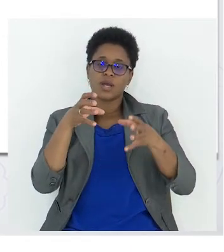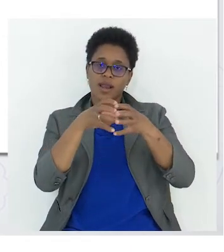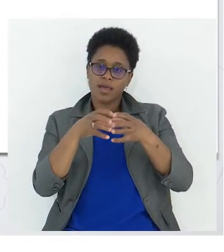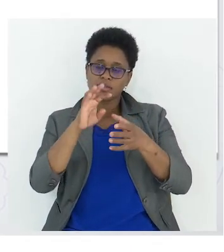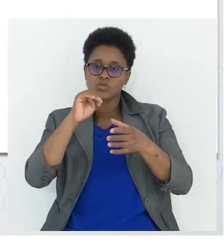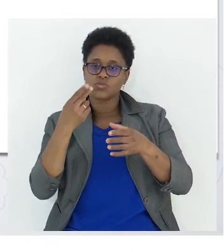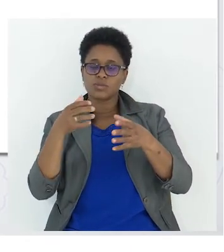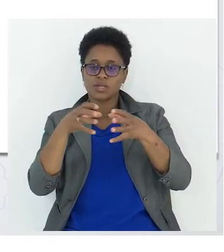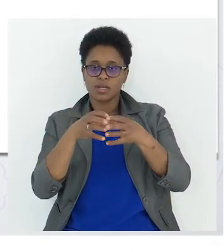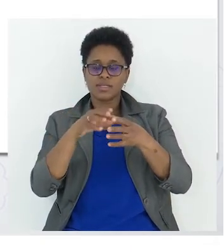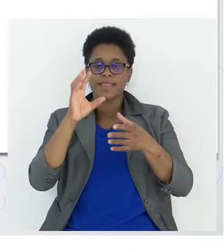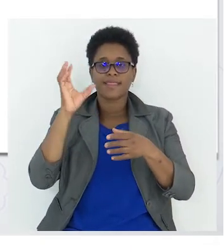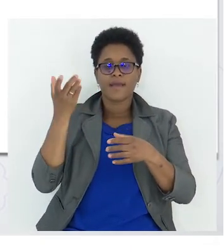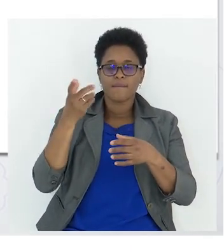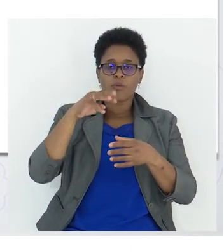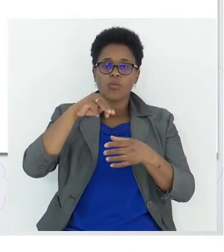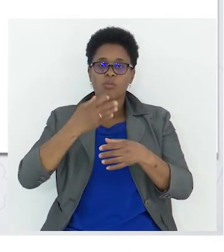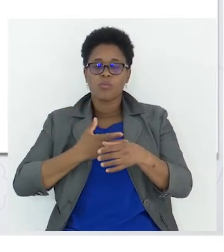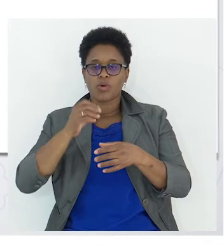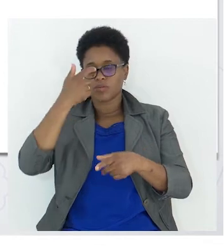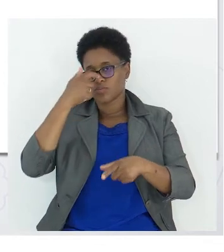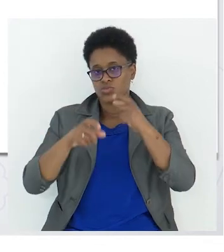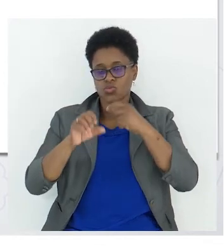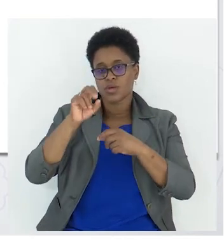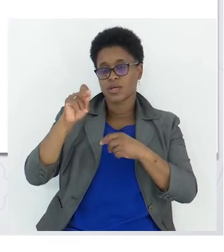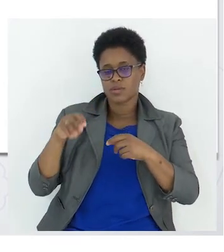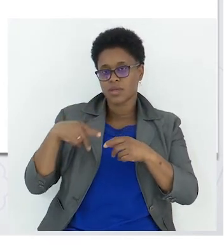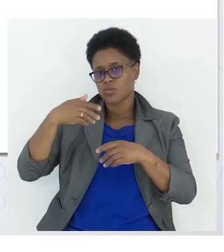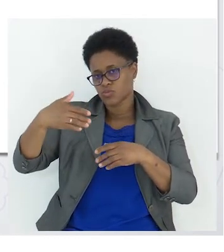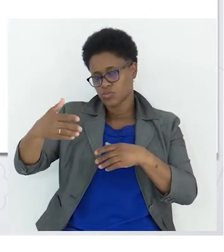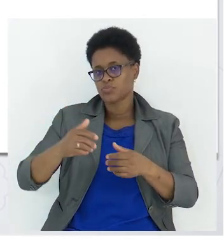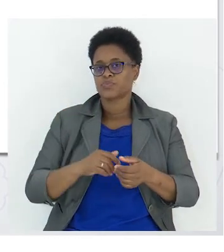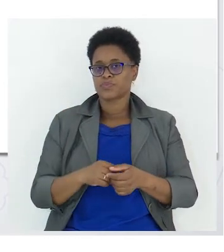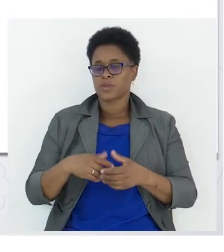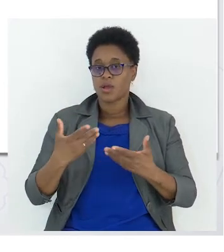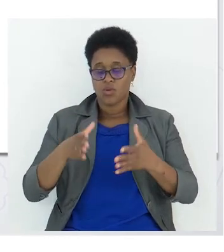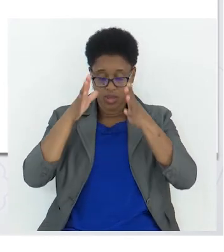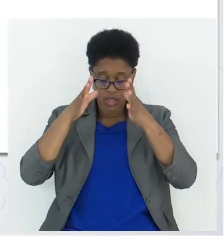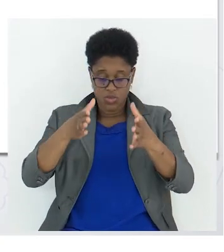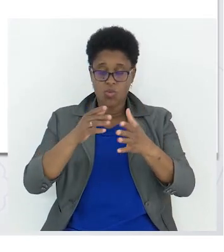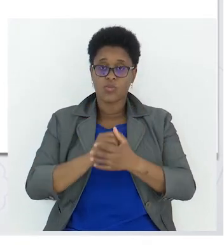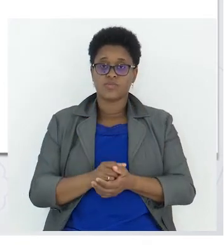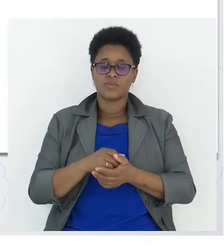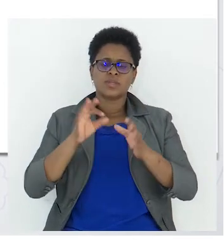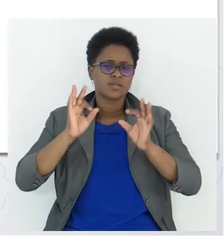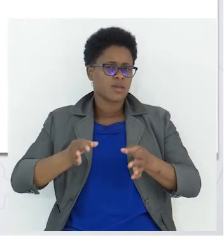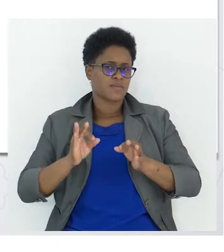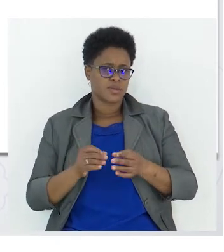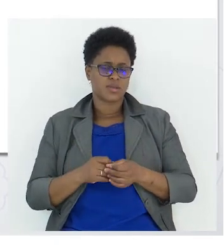classe, subclasse, tempo, modo, pessoa gramatical e por aí. Agora, atenção,